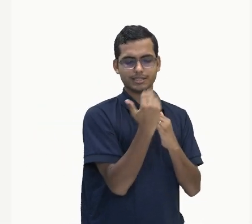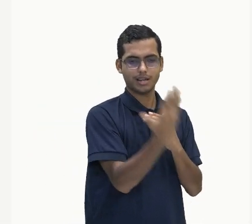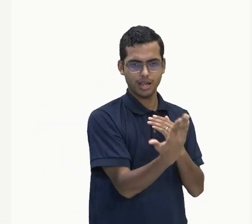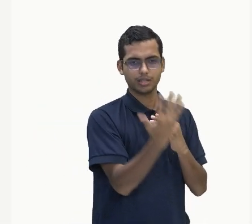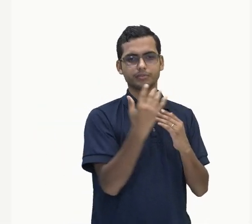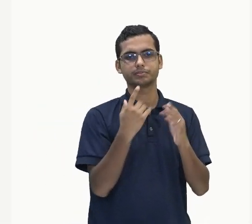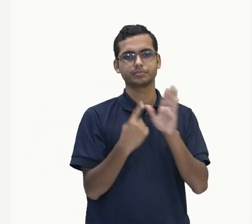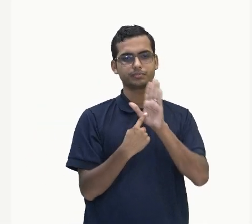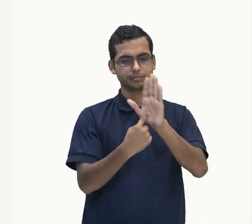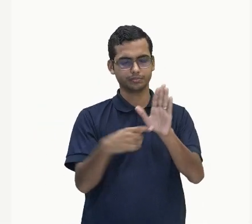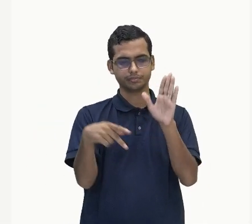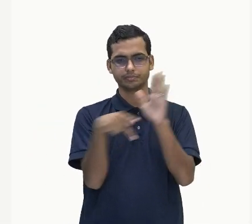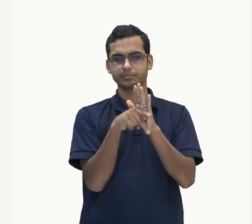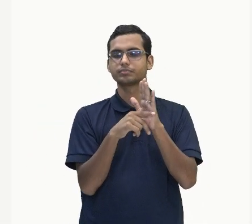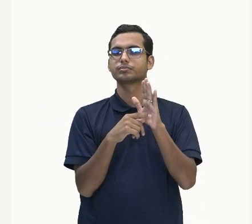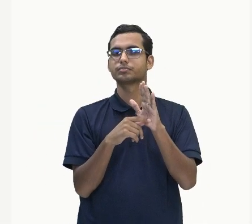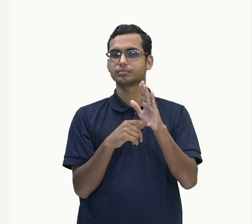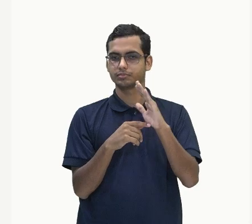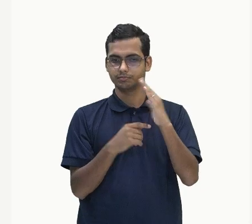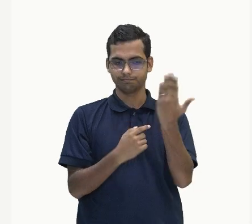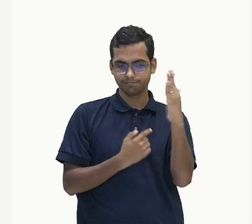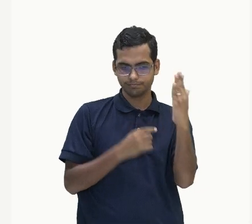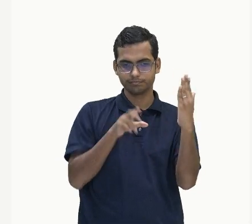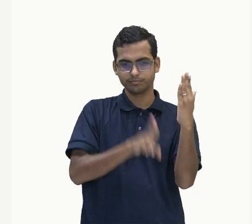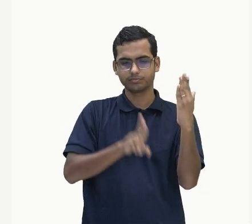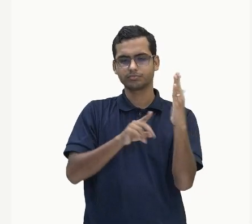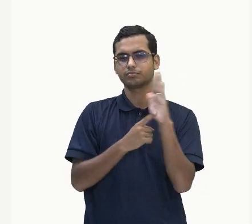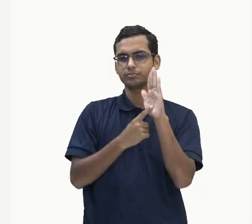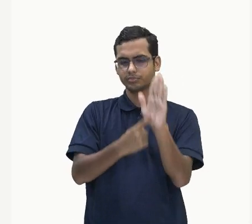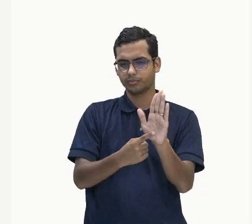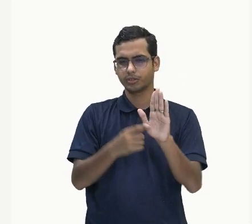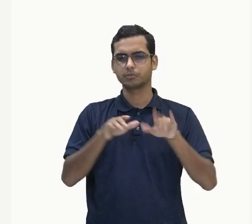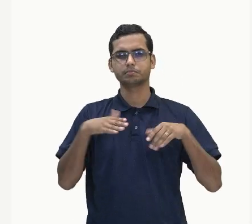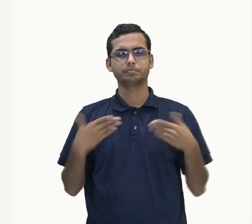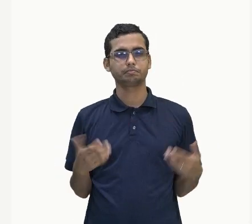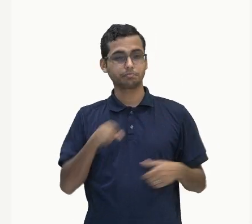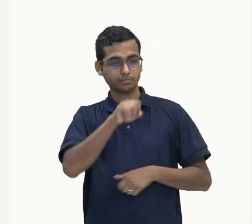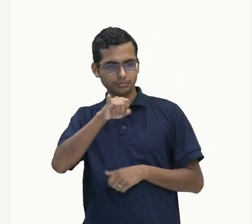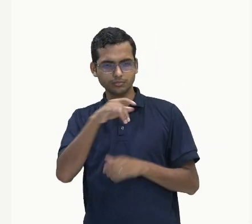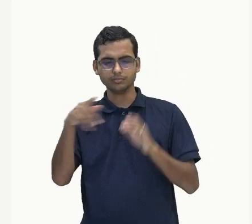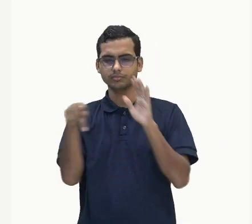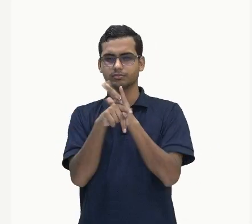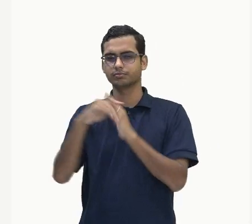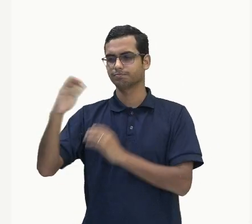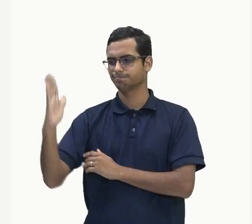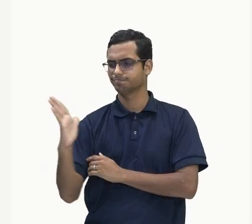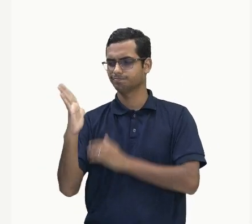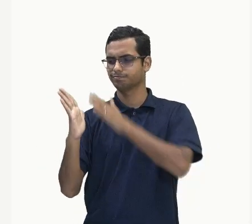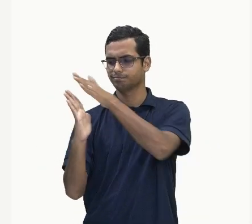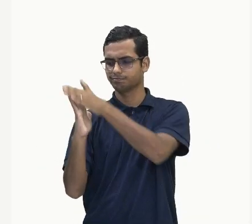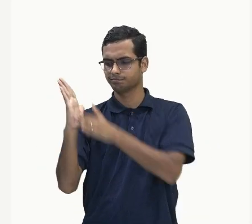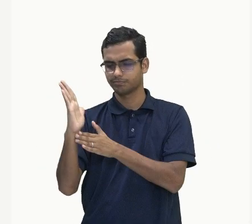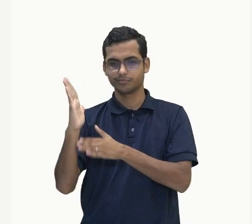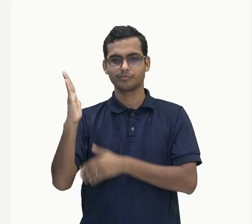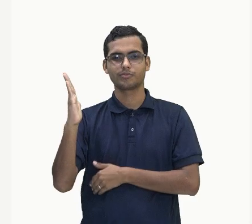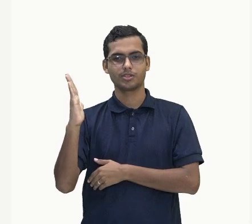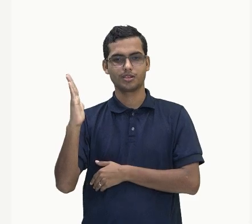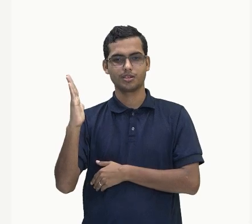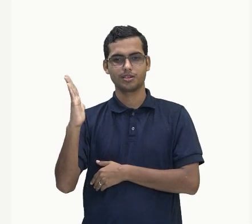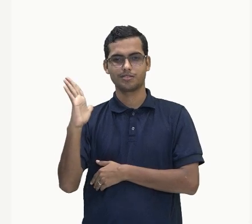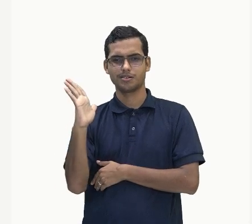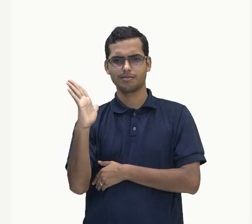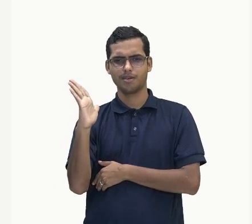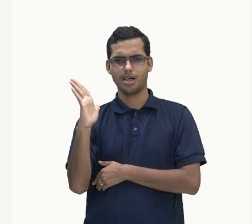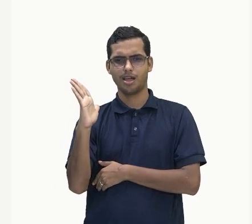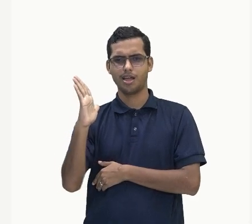espelho sendo refletora. Caso a parte externa da calota